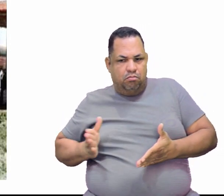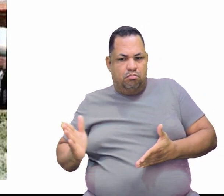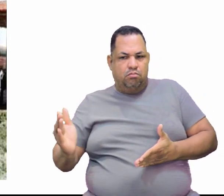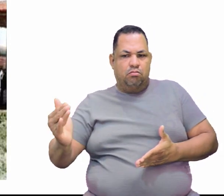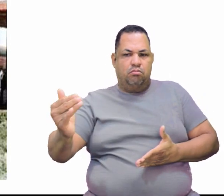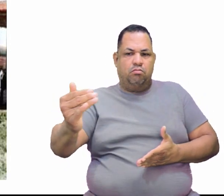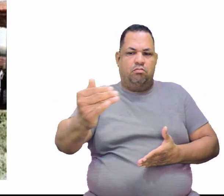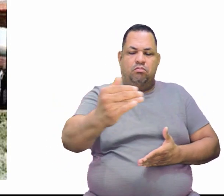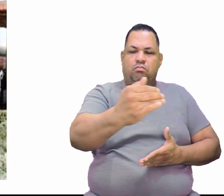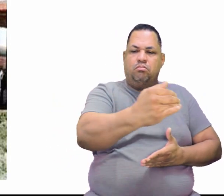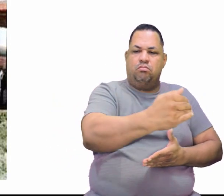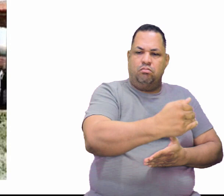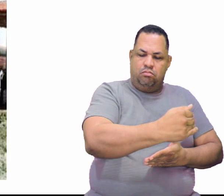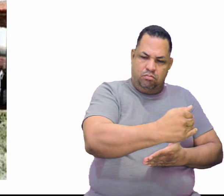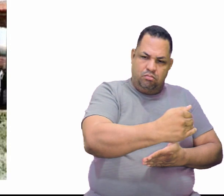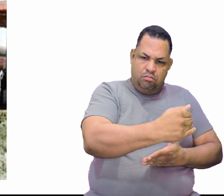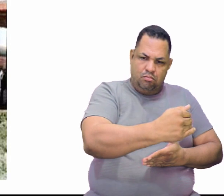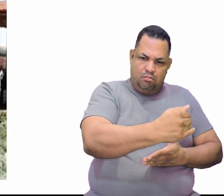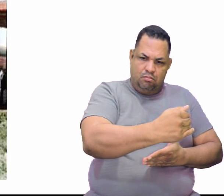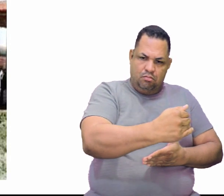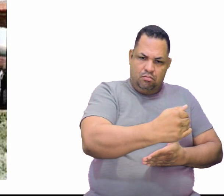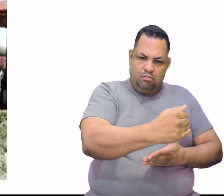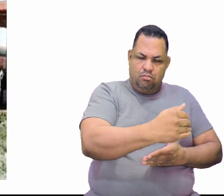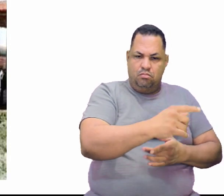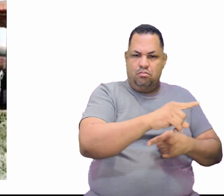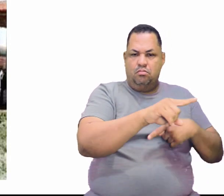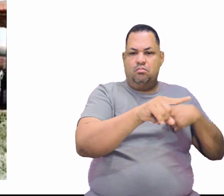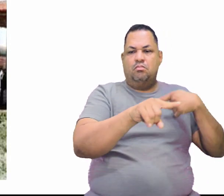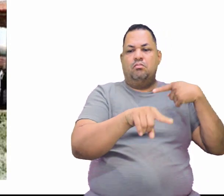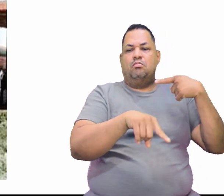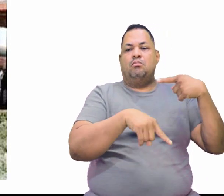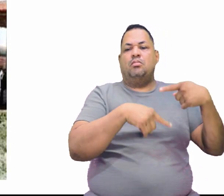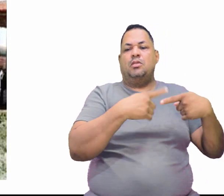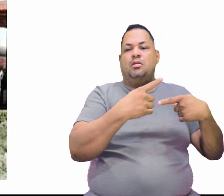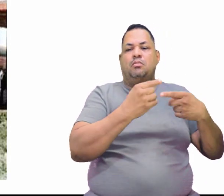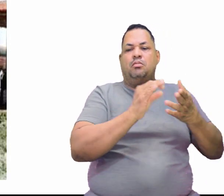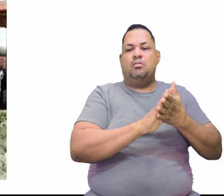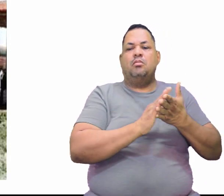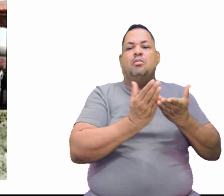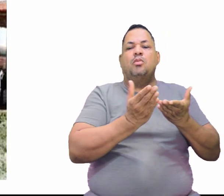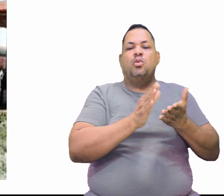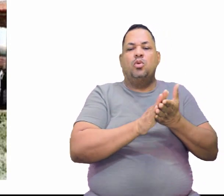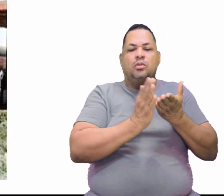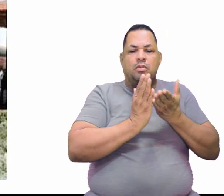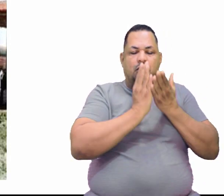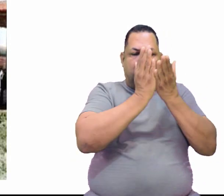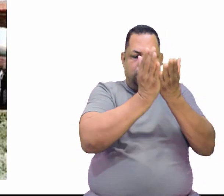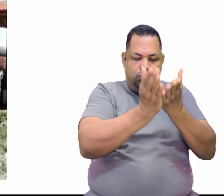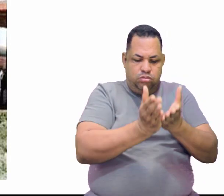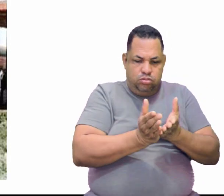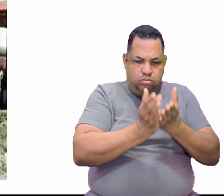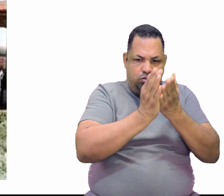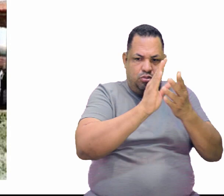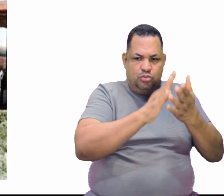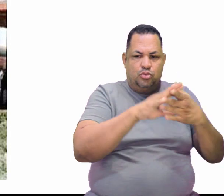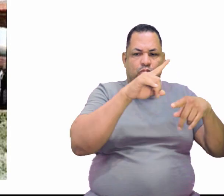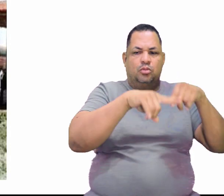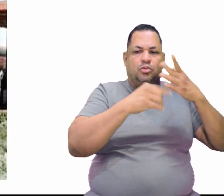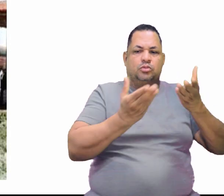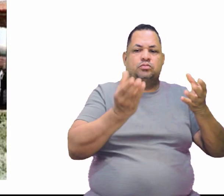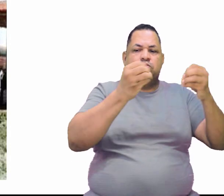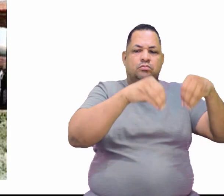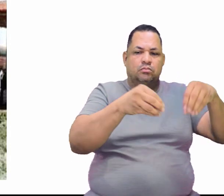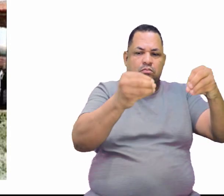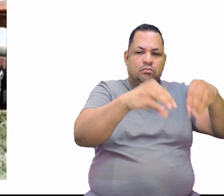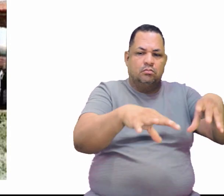contornar o trecho encachoeirado, e aí colocar a canoa na água, colocar todo o produto na